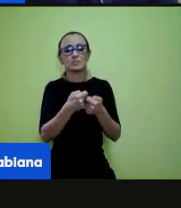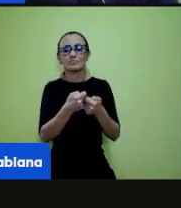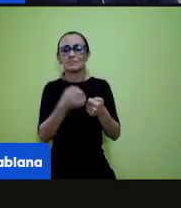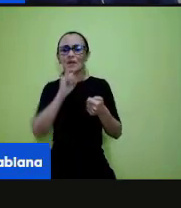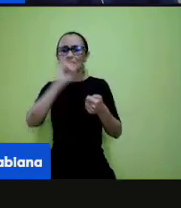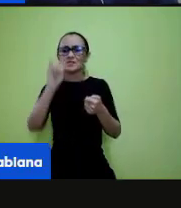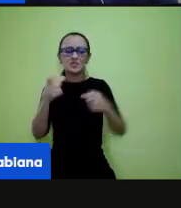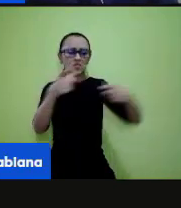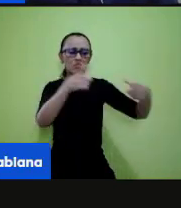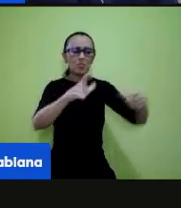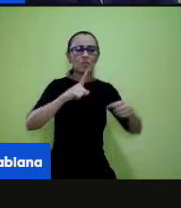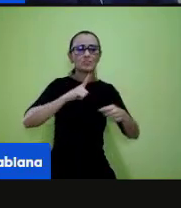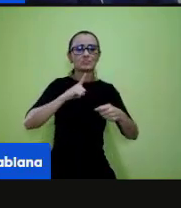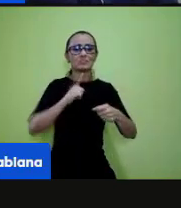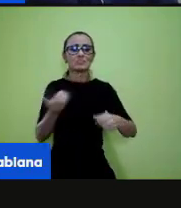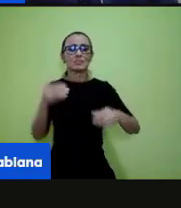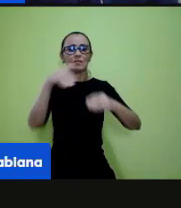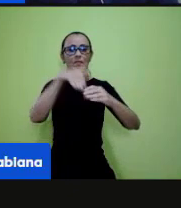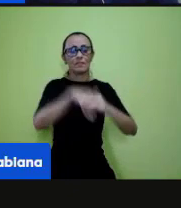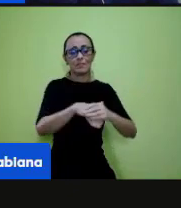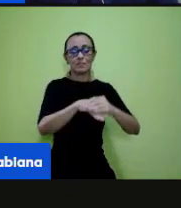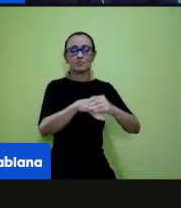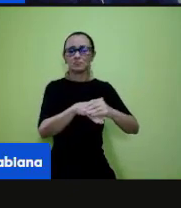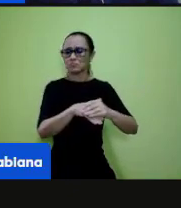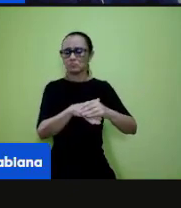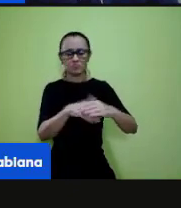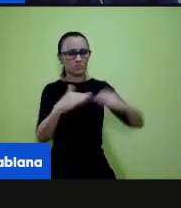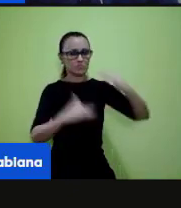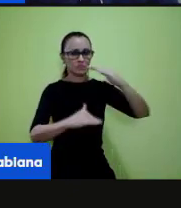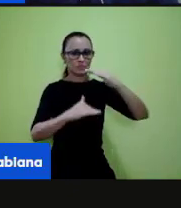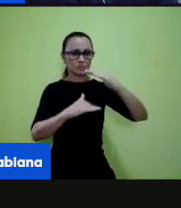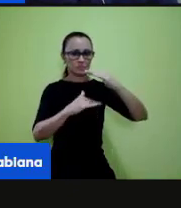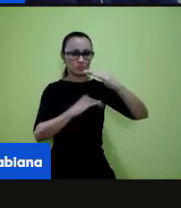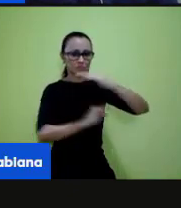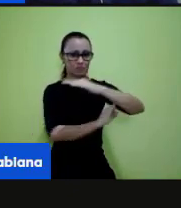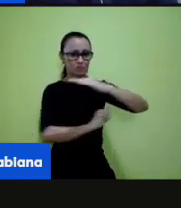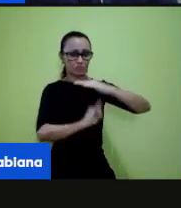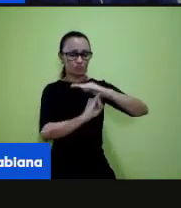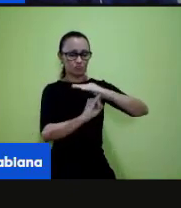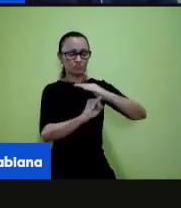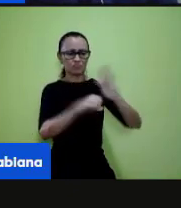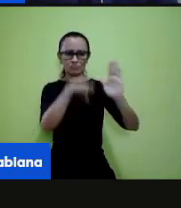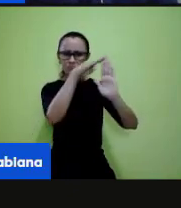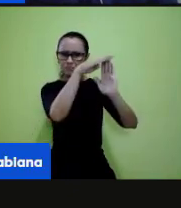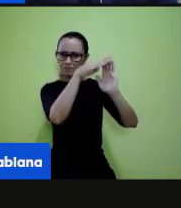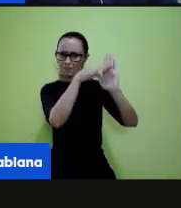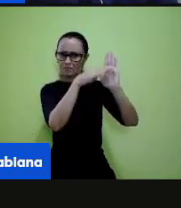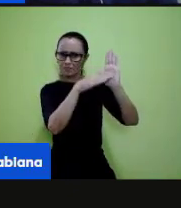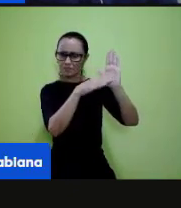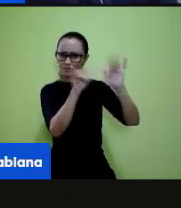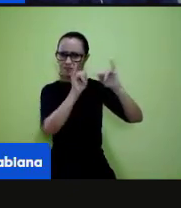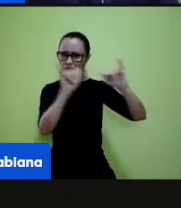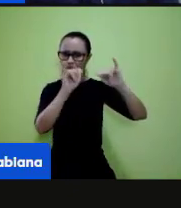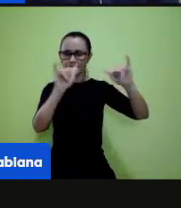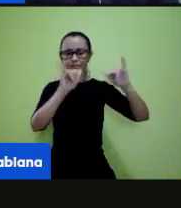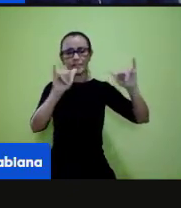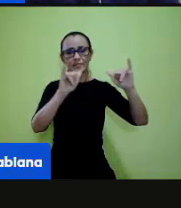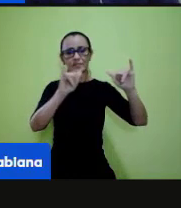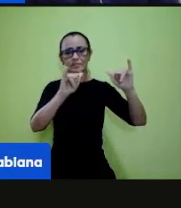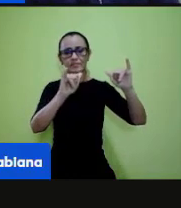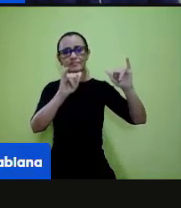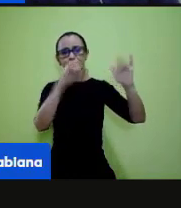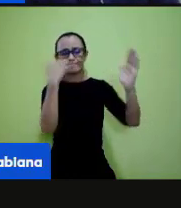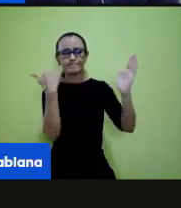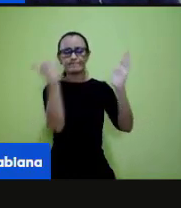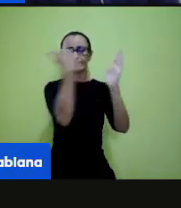tenha dentro das instituições o checklist, onde esse checklist ele vai